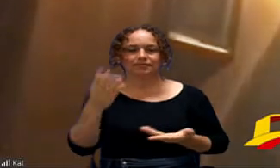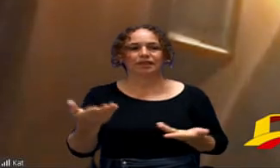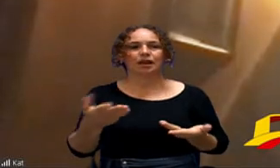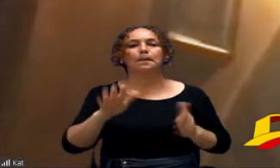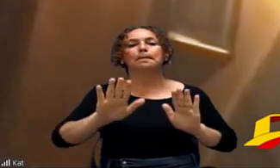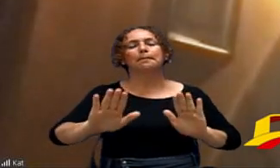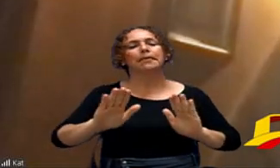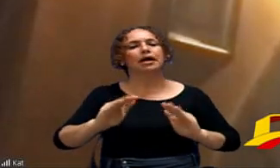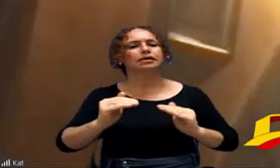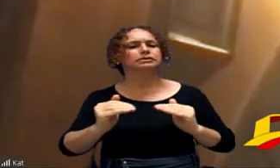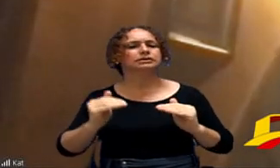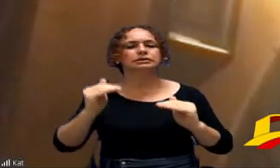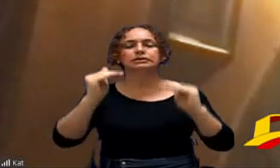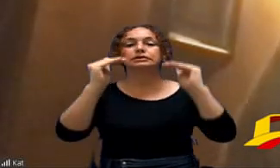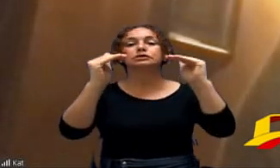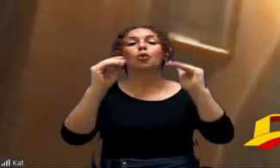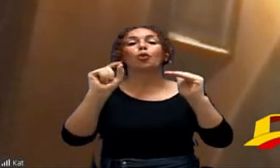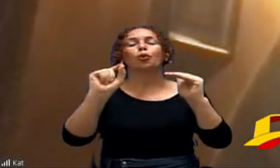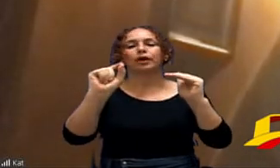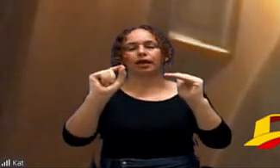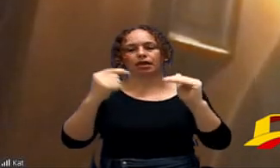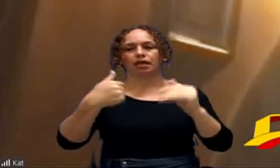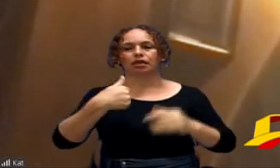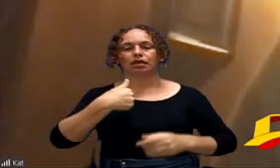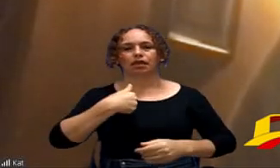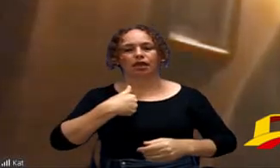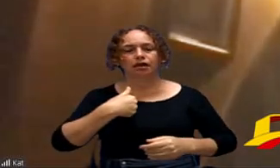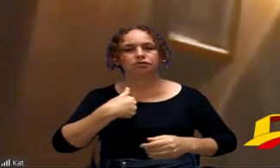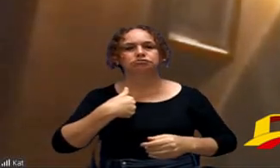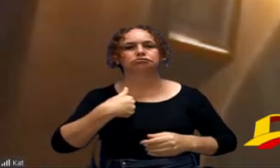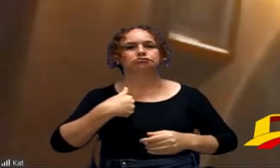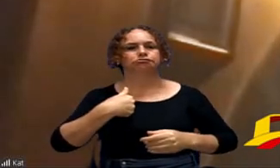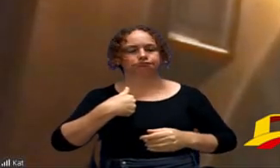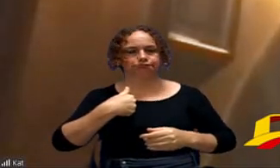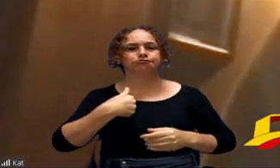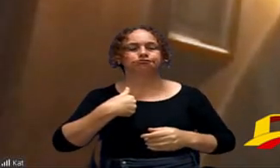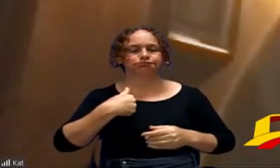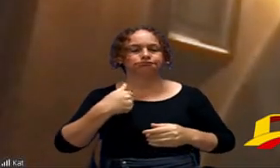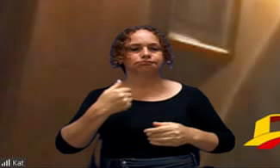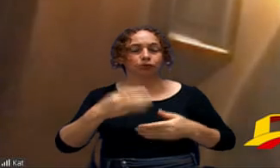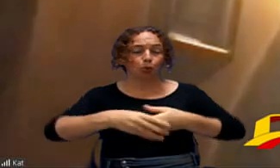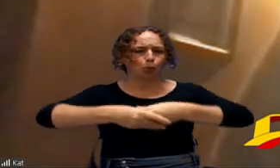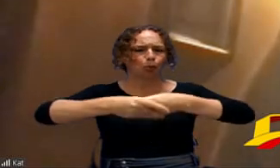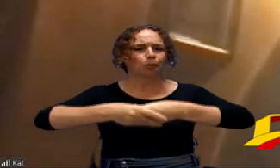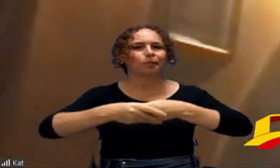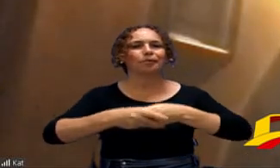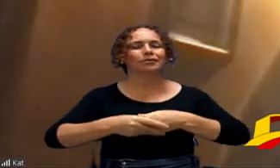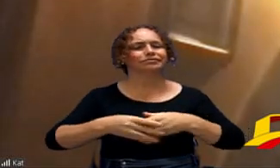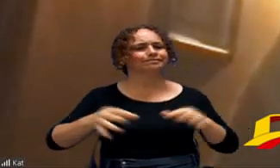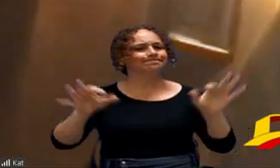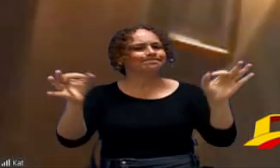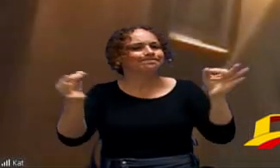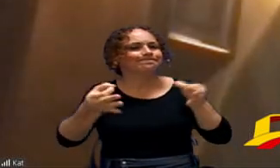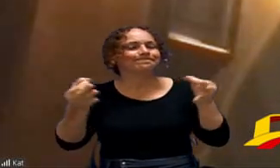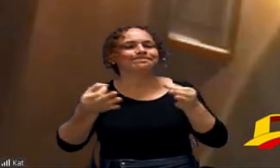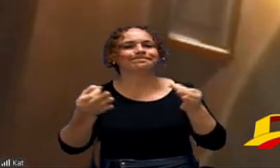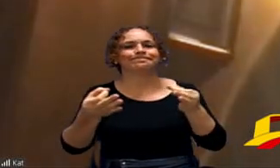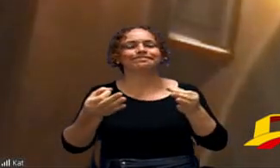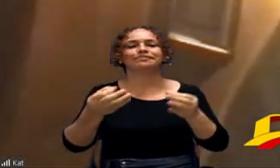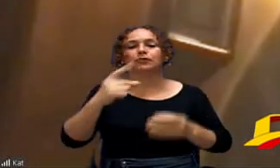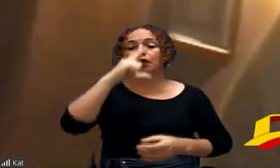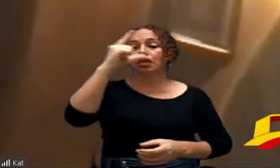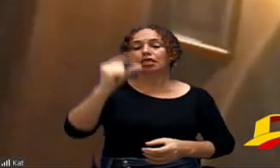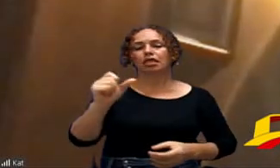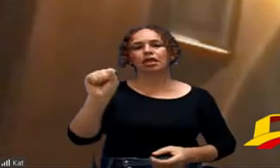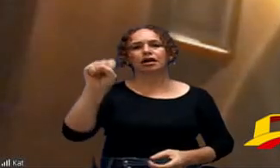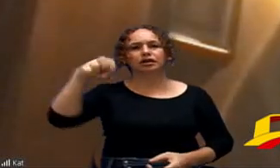pessoas aqui querem o bem-estar da Sandro. Eu entendo perfeitamente todos os lados. Eu